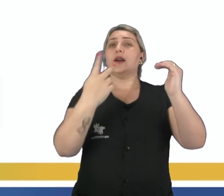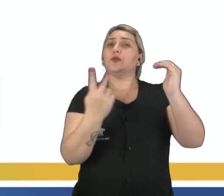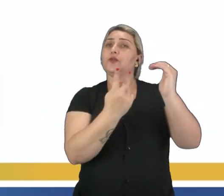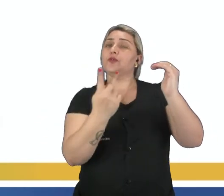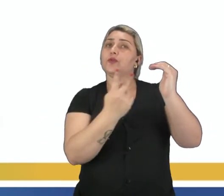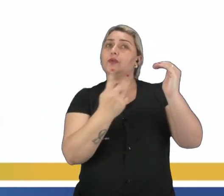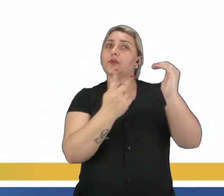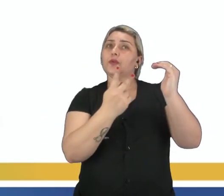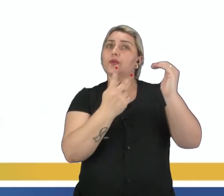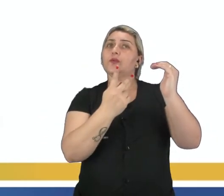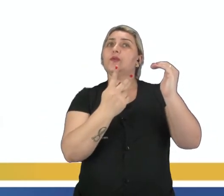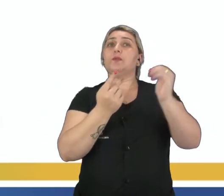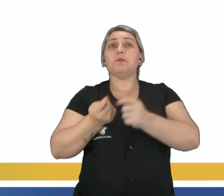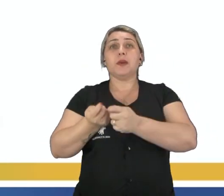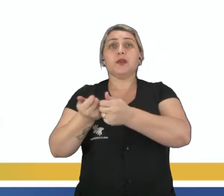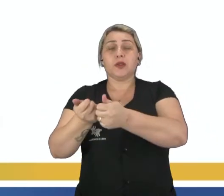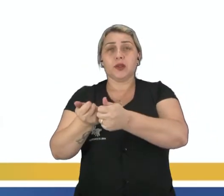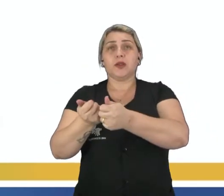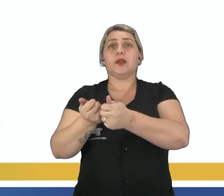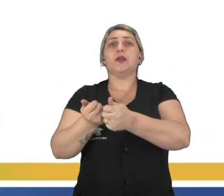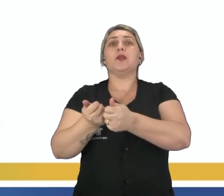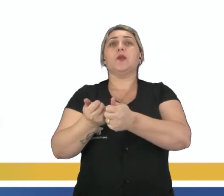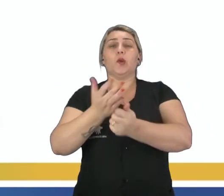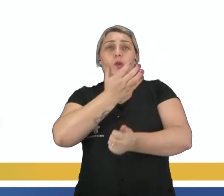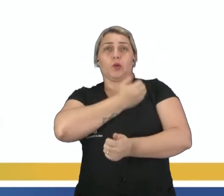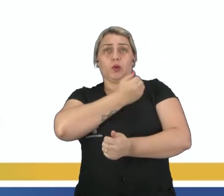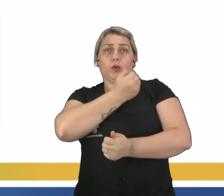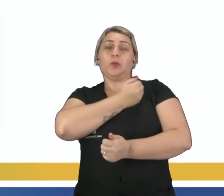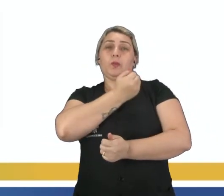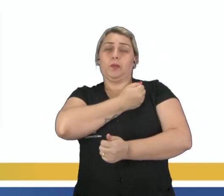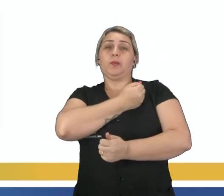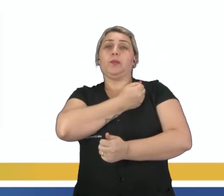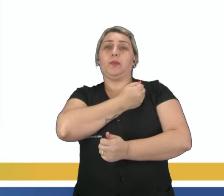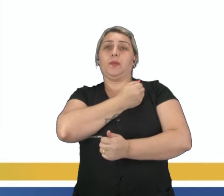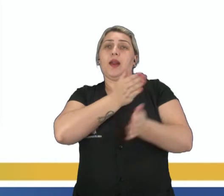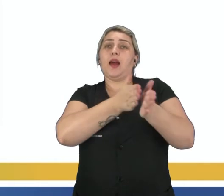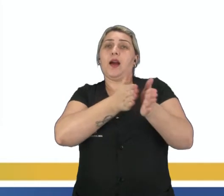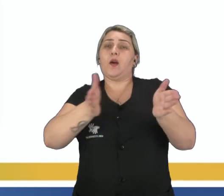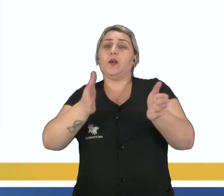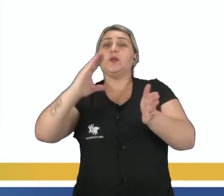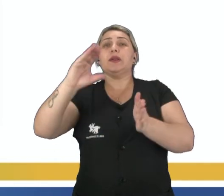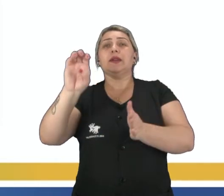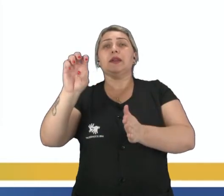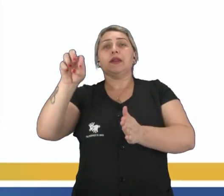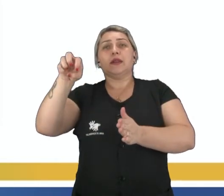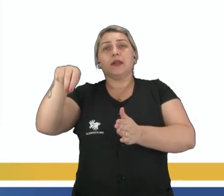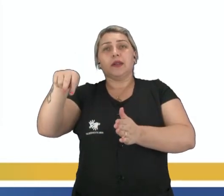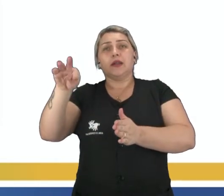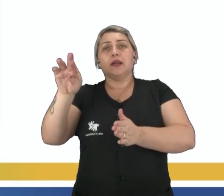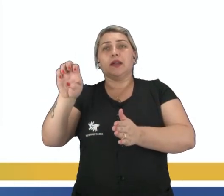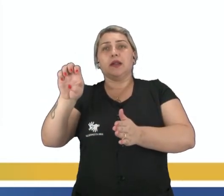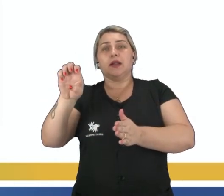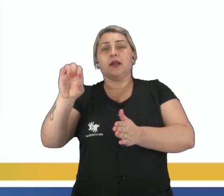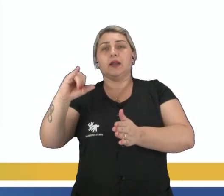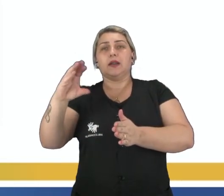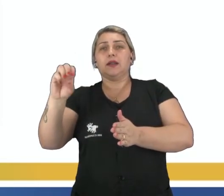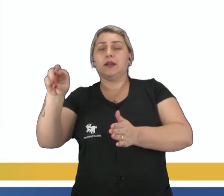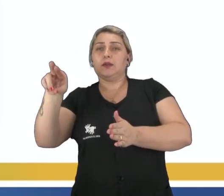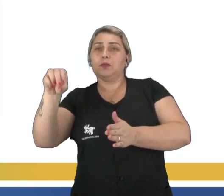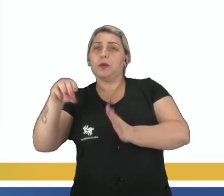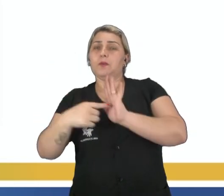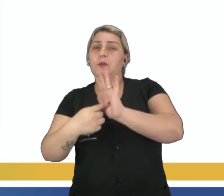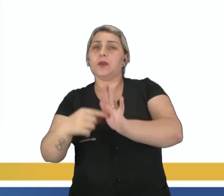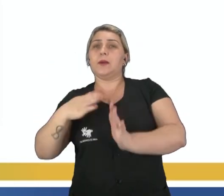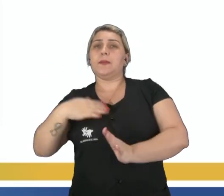de Karina. Uma dica: o algarismo que ocupa a ordem dos centésimos do número que indica minha